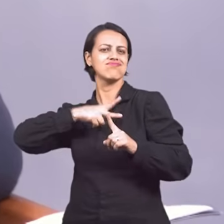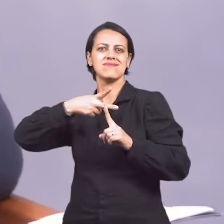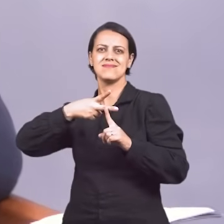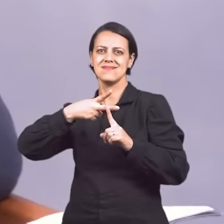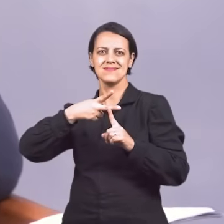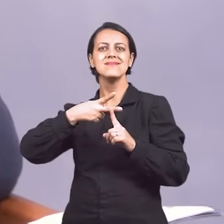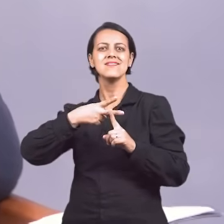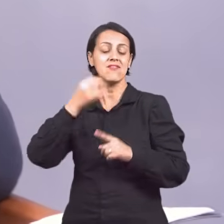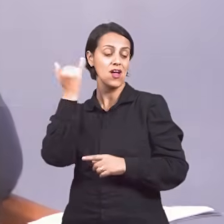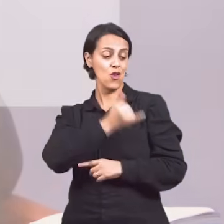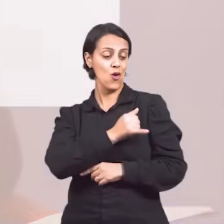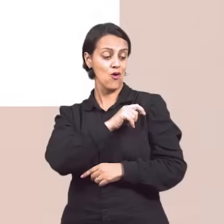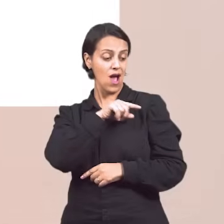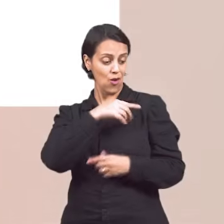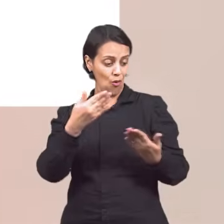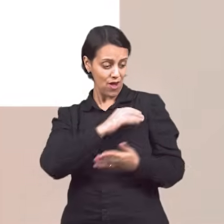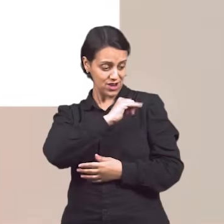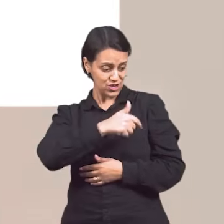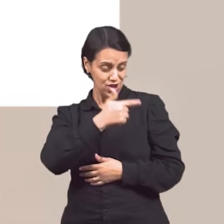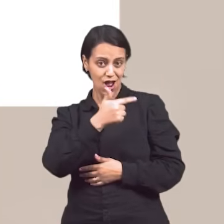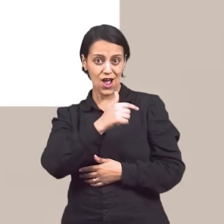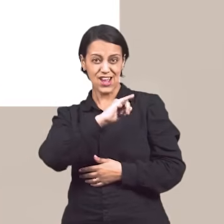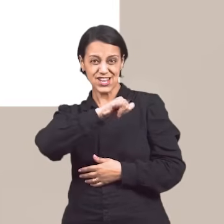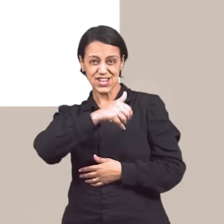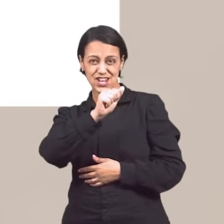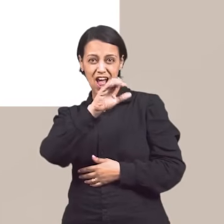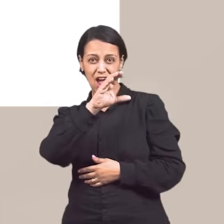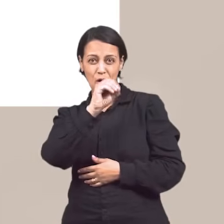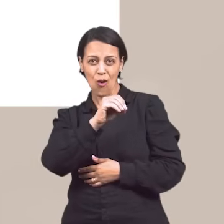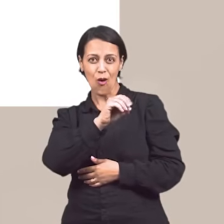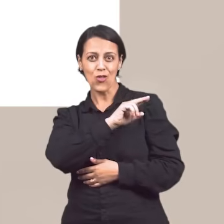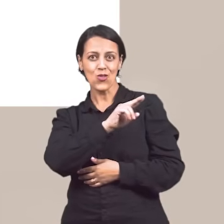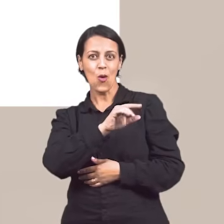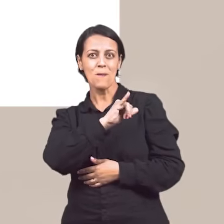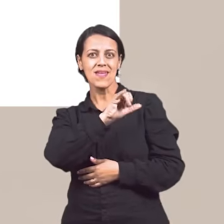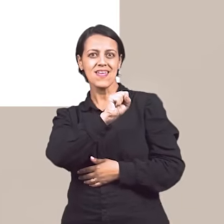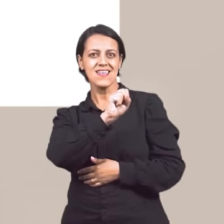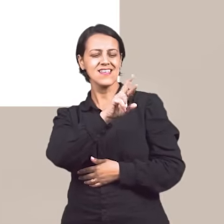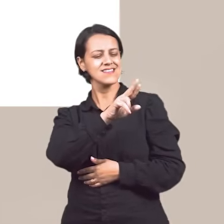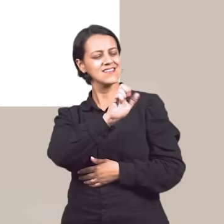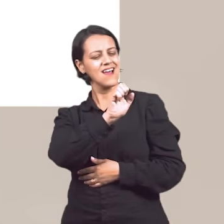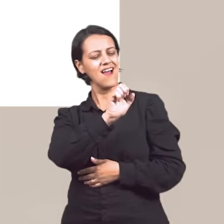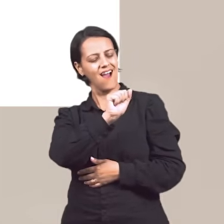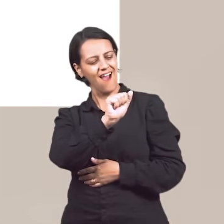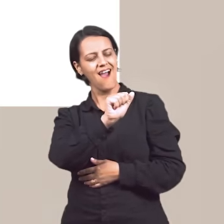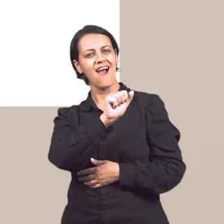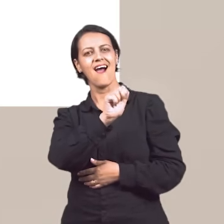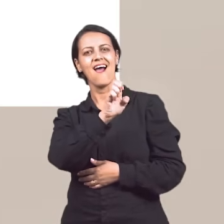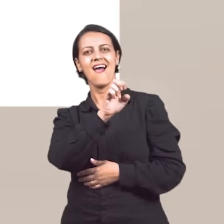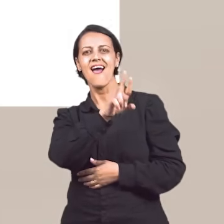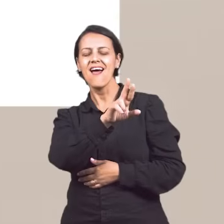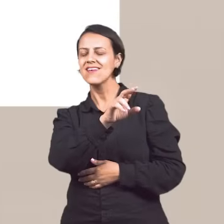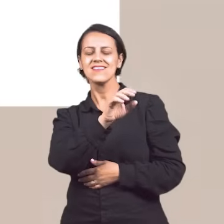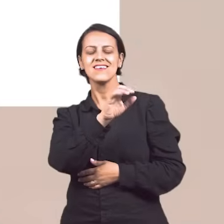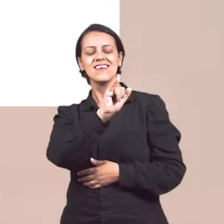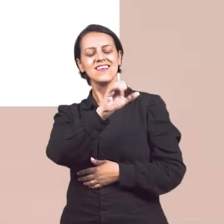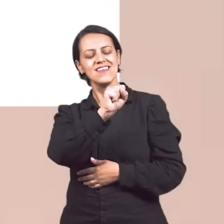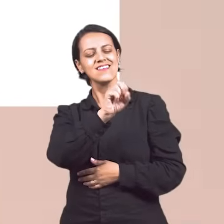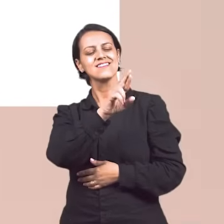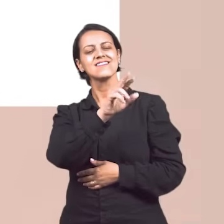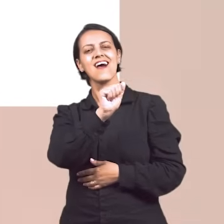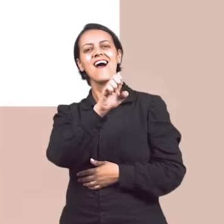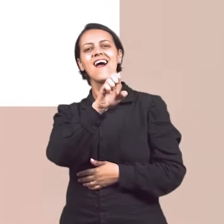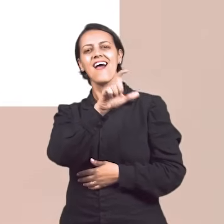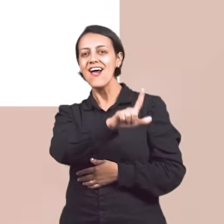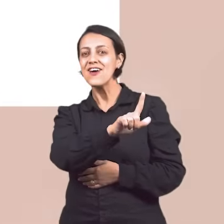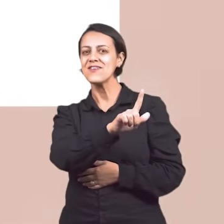tornou mais experiente. Não se chamarás mais Jacó, porque lutaste com Deus e com os homens e prevaleceste. Te